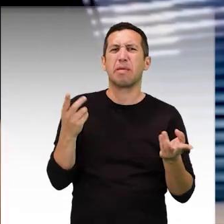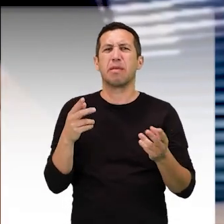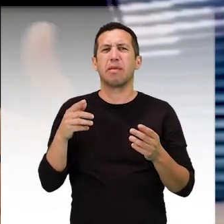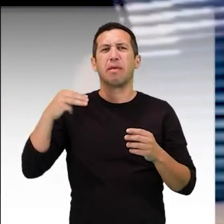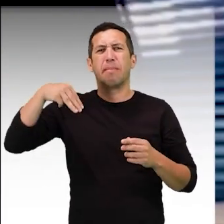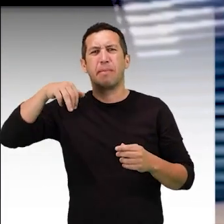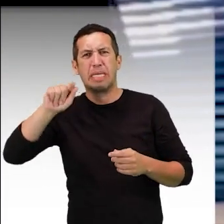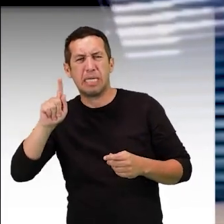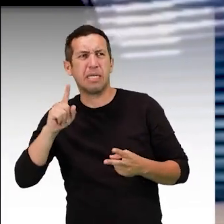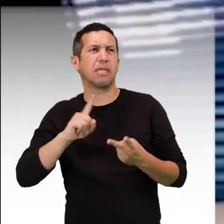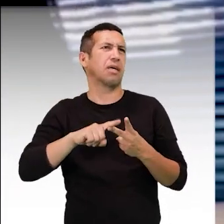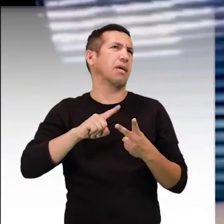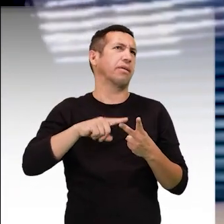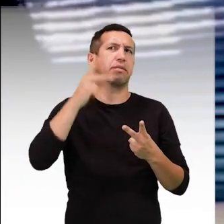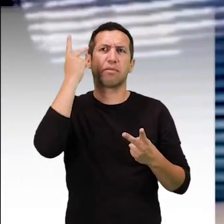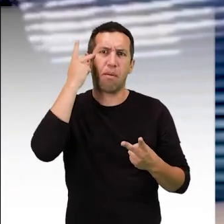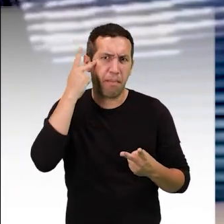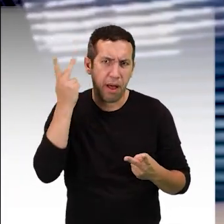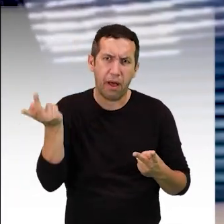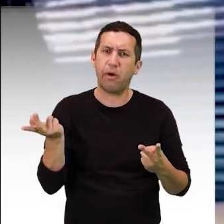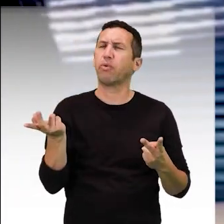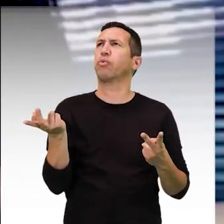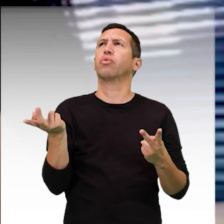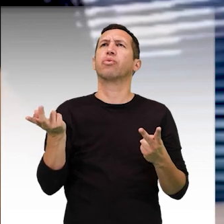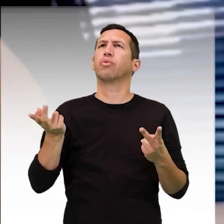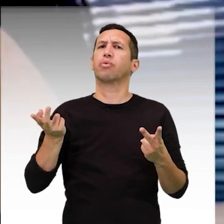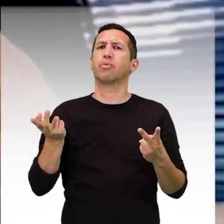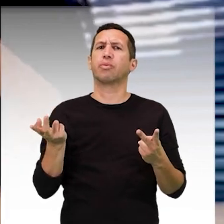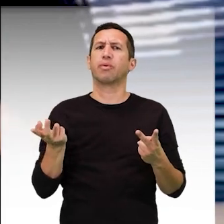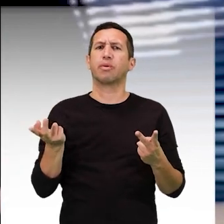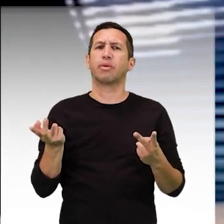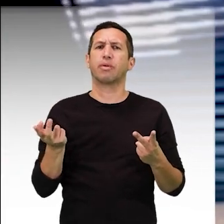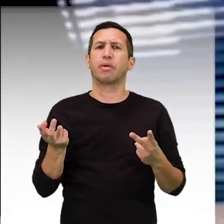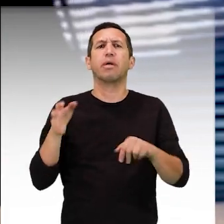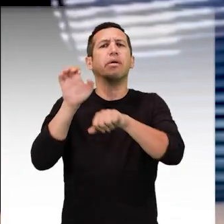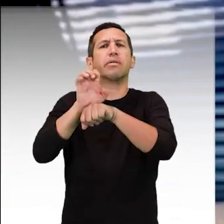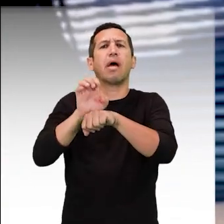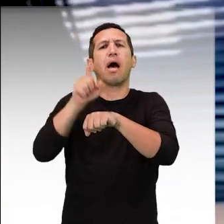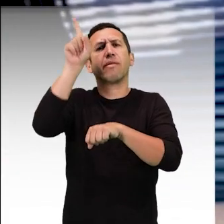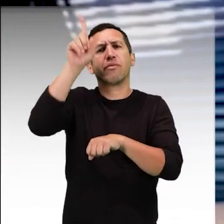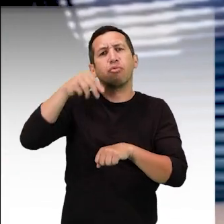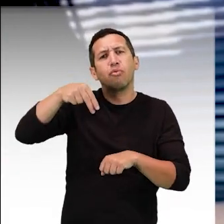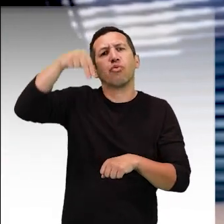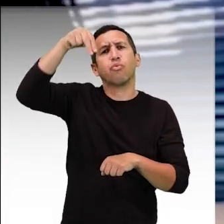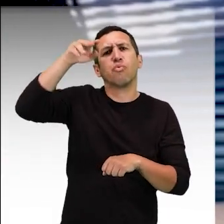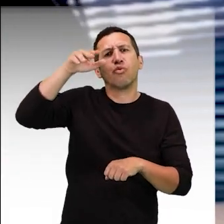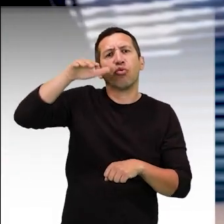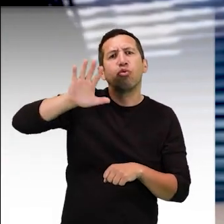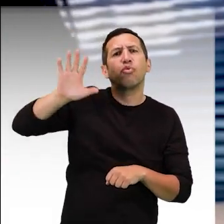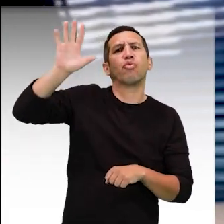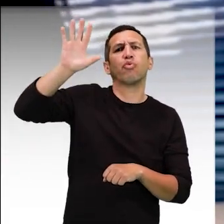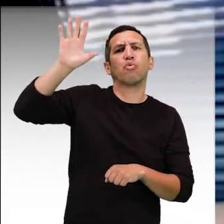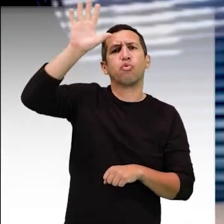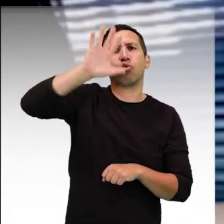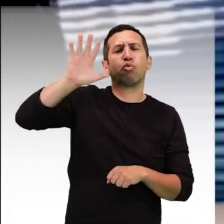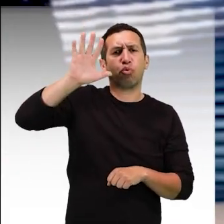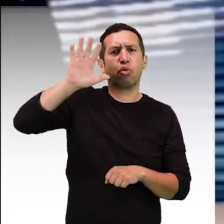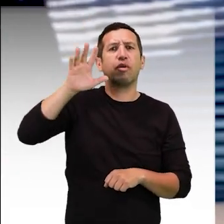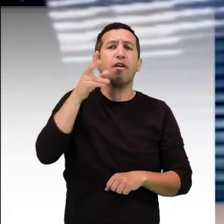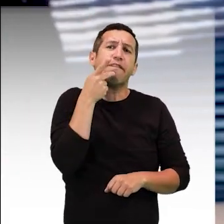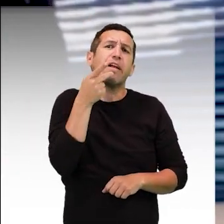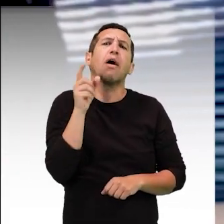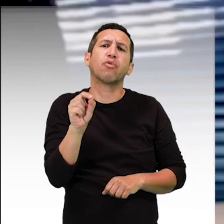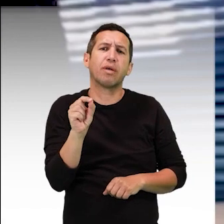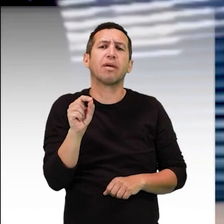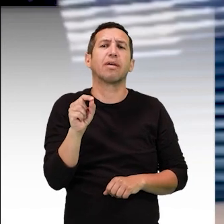são pessoas que vieram de Minas, pessoas que vieram de São Paulo, de estados do norte, e com a promessa